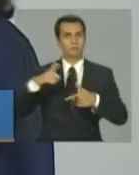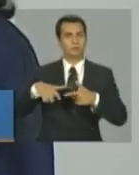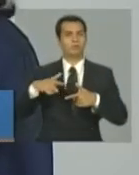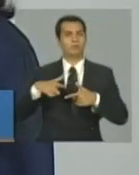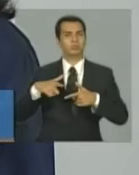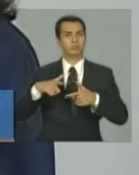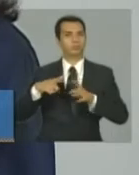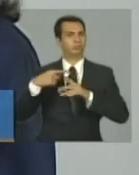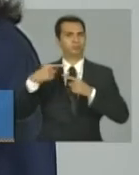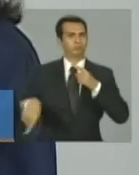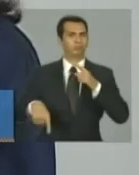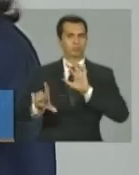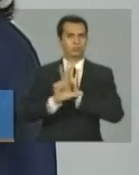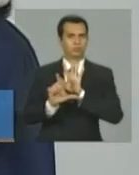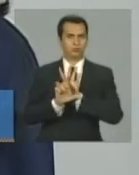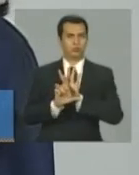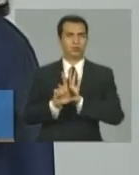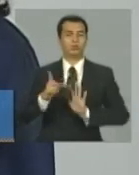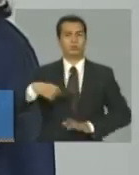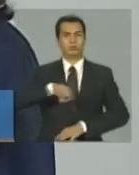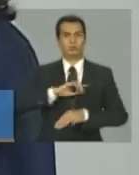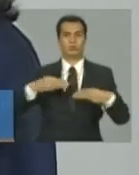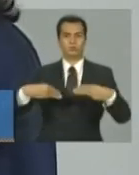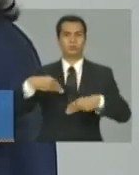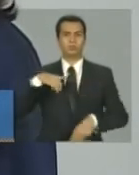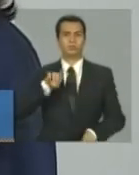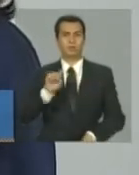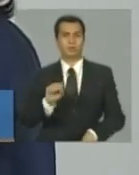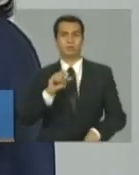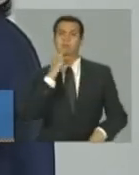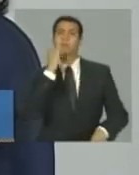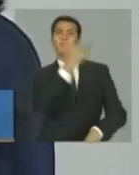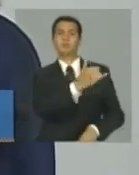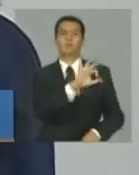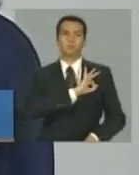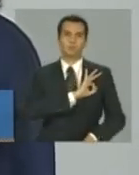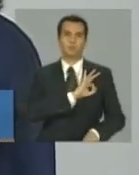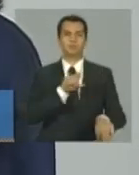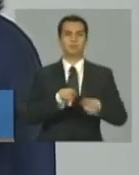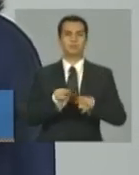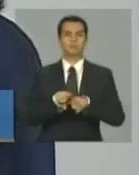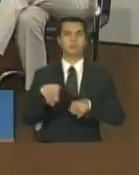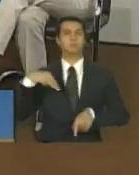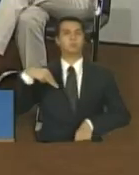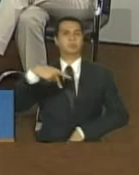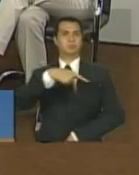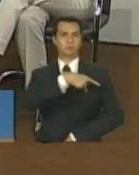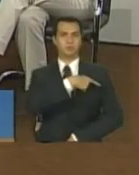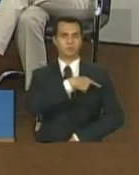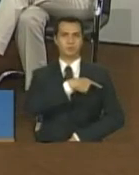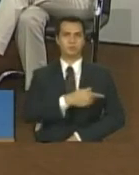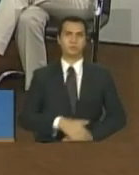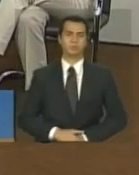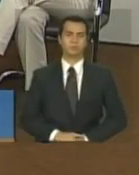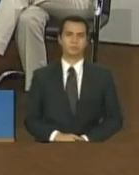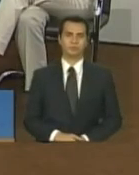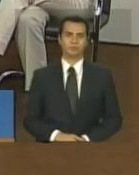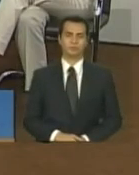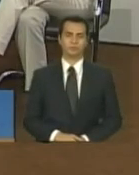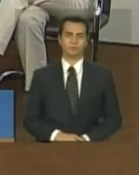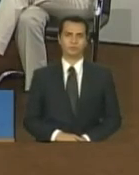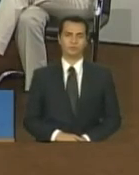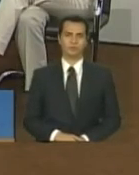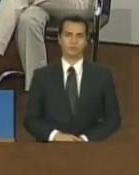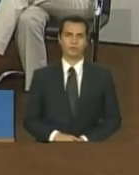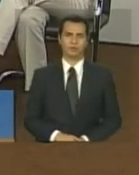como crime e para esses casos vai me dar essa aciona a polícia eo Ministério Público Federal a gente tá falando sempre na questão